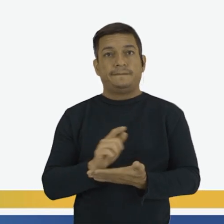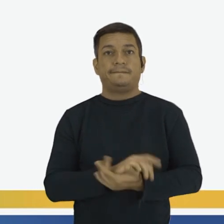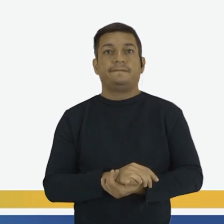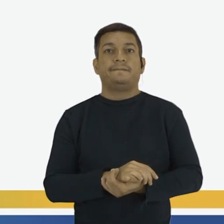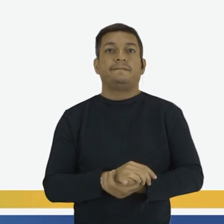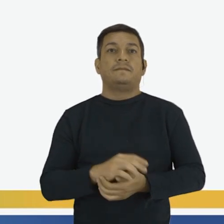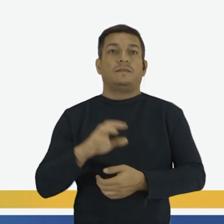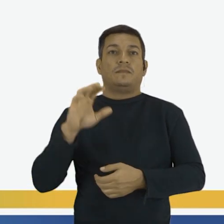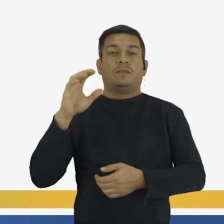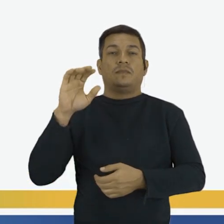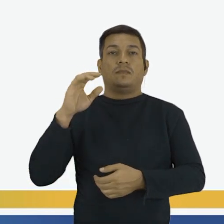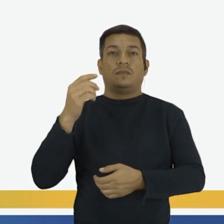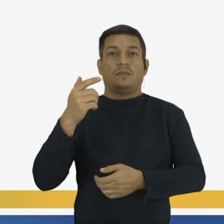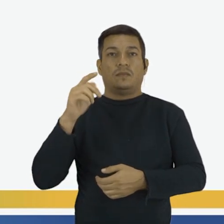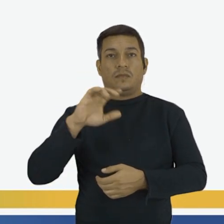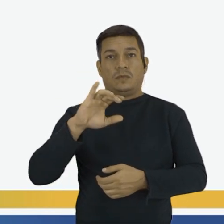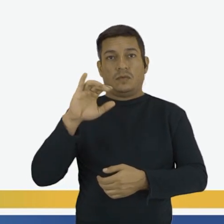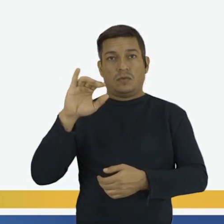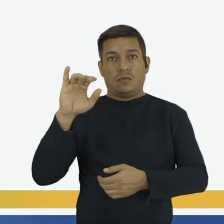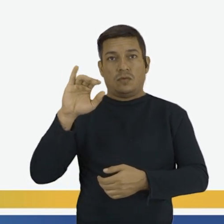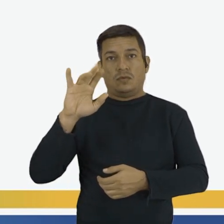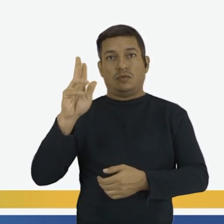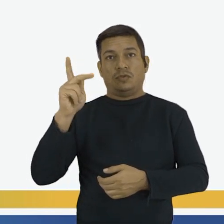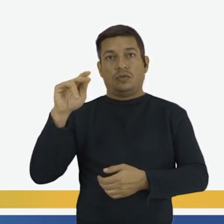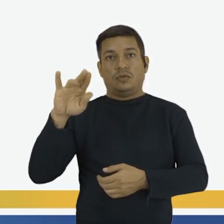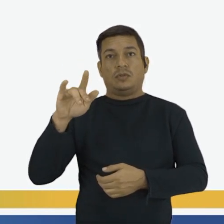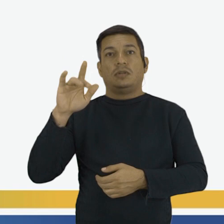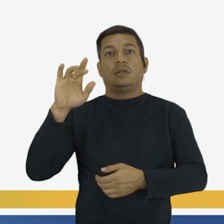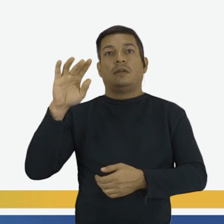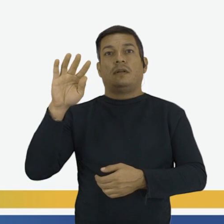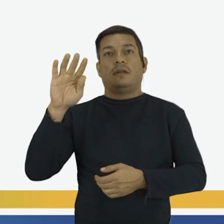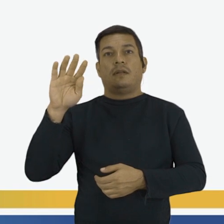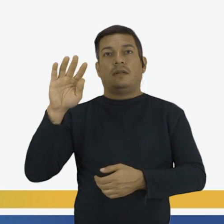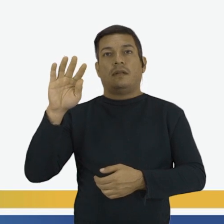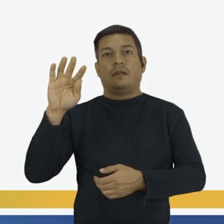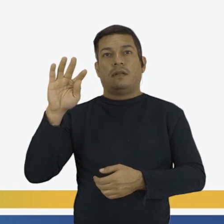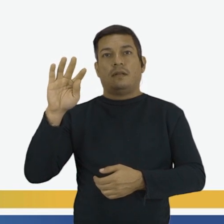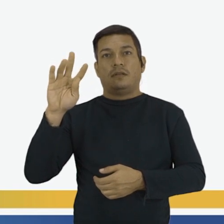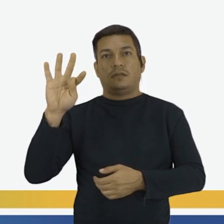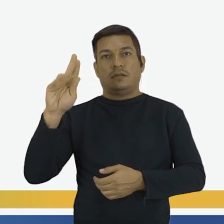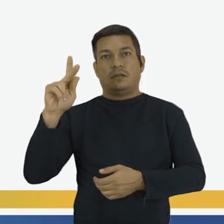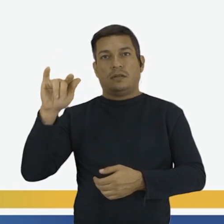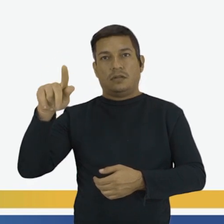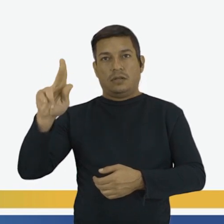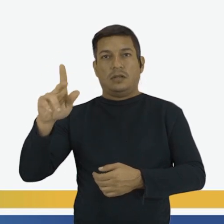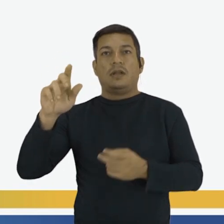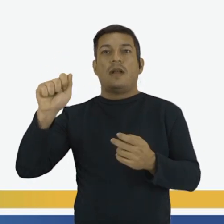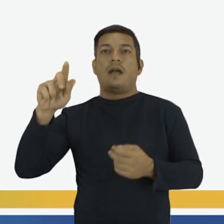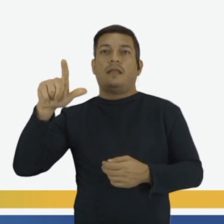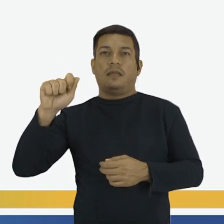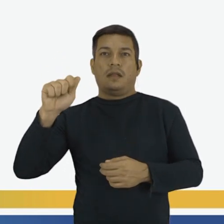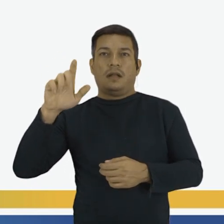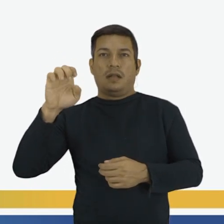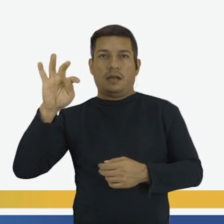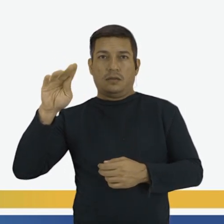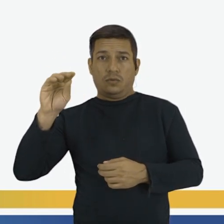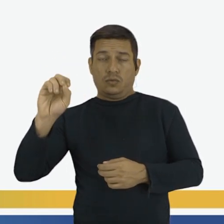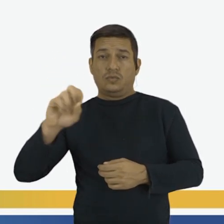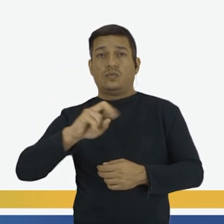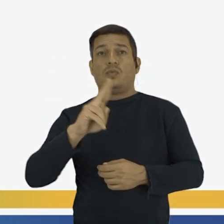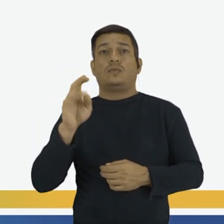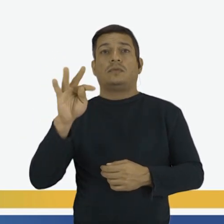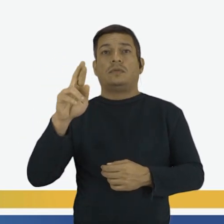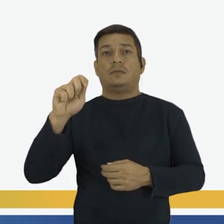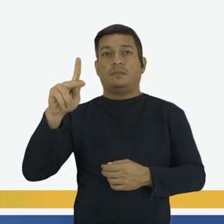Teking, o Analectus, ou Tripitaka. Ou seria o Vedas. Tá? A gente vai trabalhar